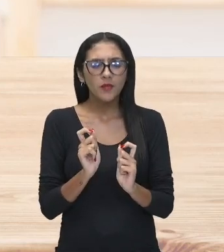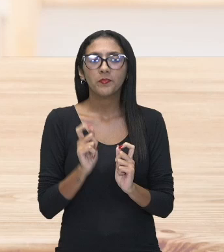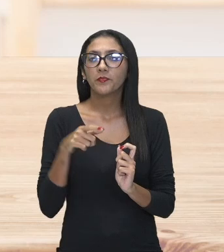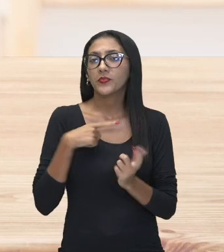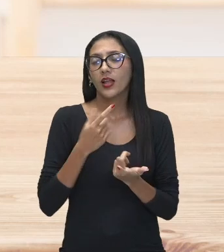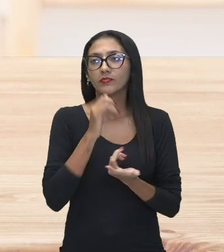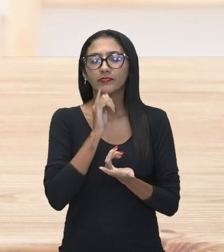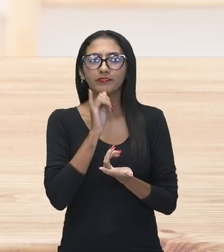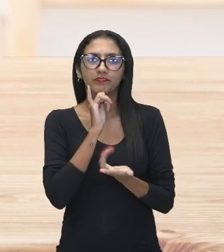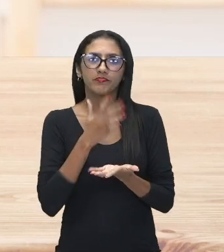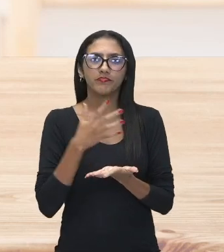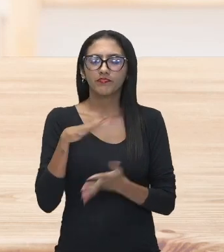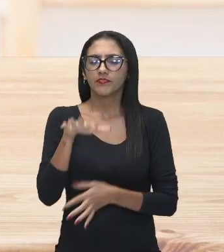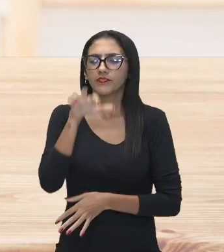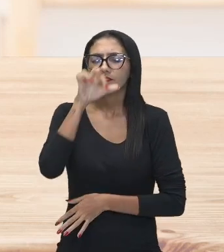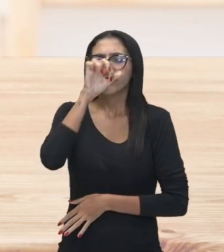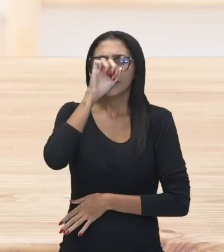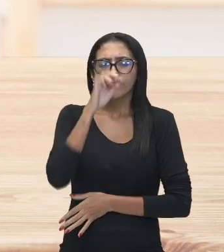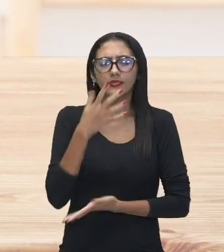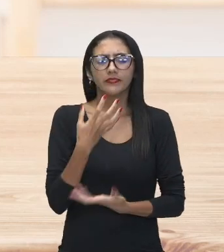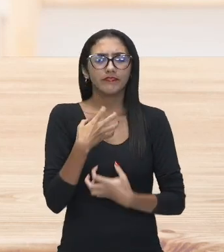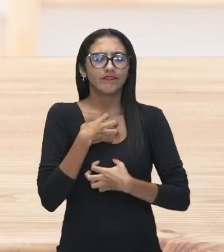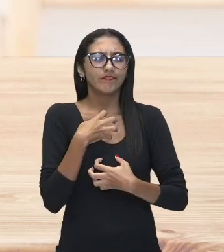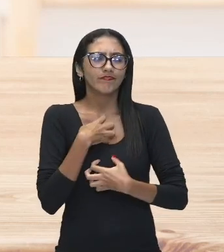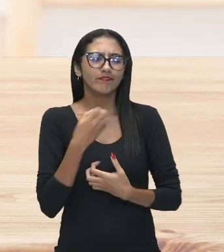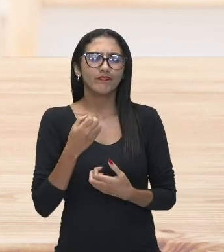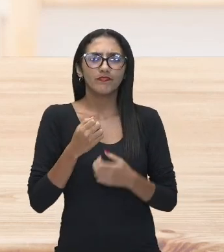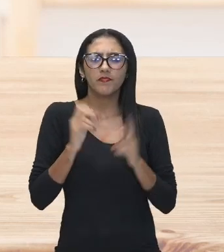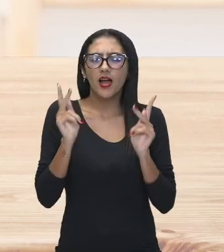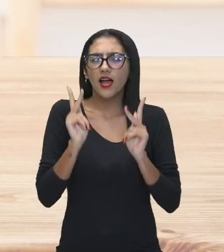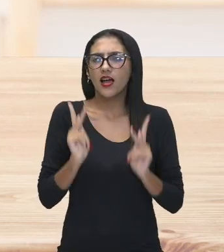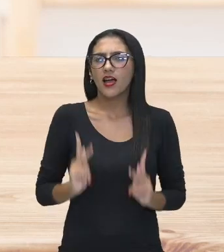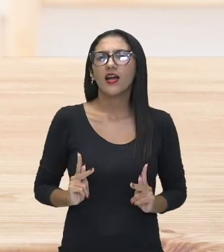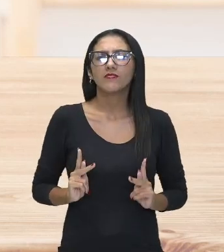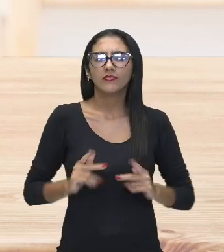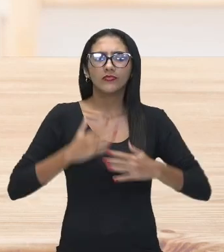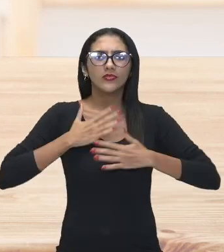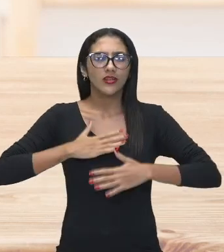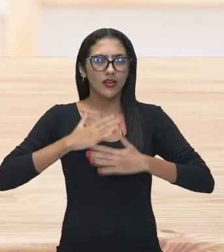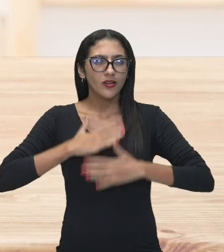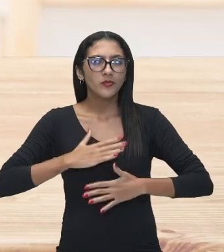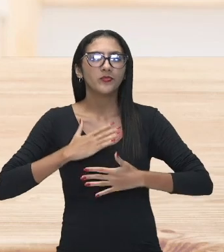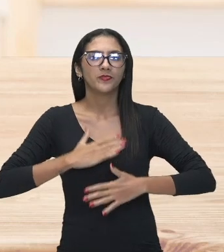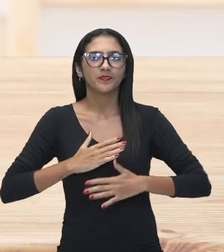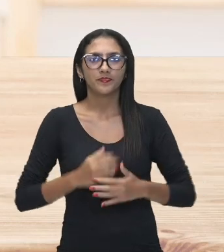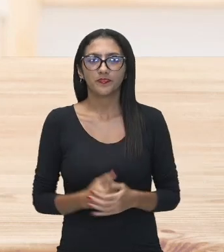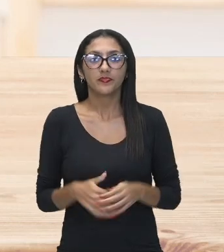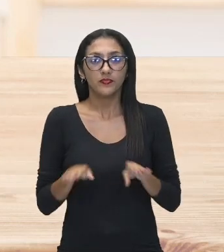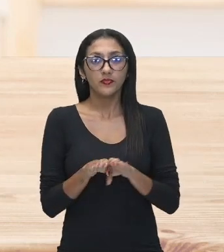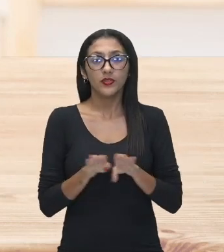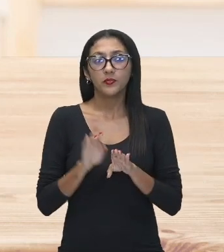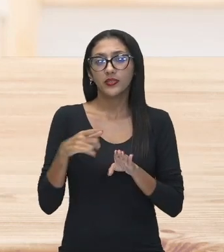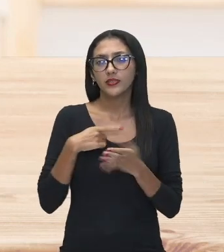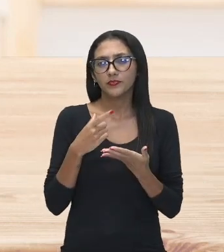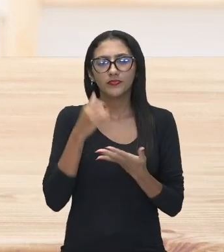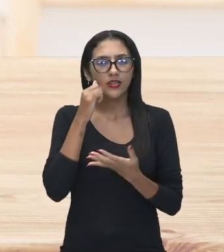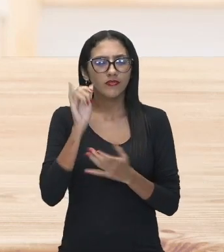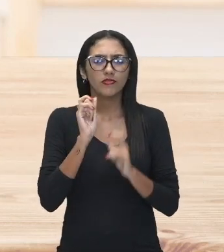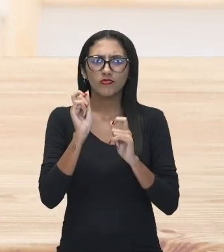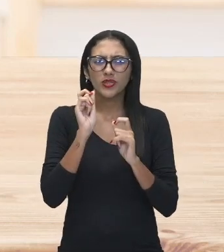uma sensação de bem-estar, de relaxamento, serve para inibir a